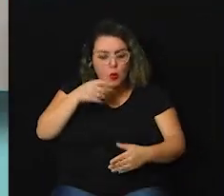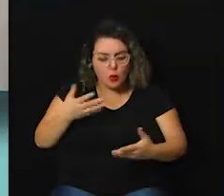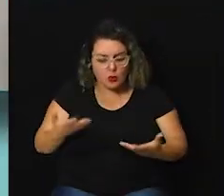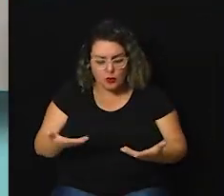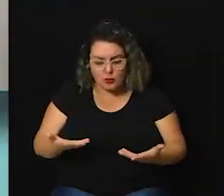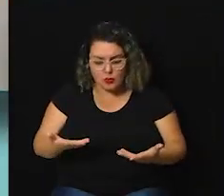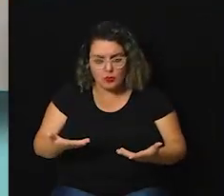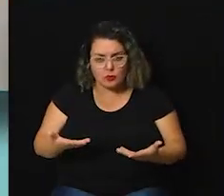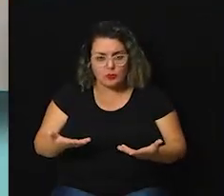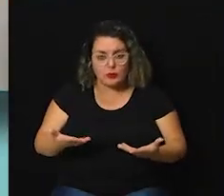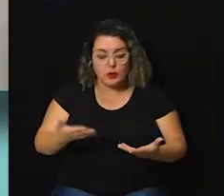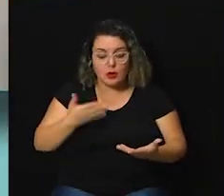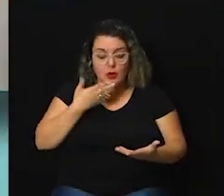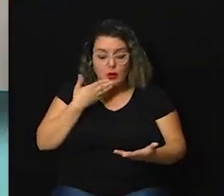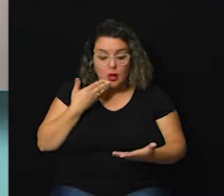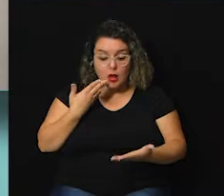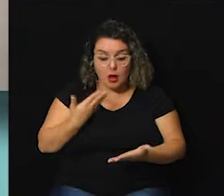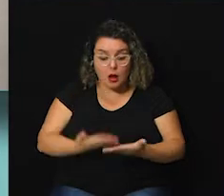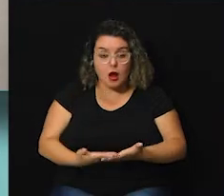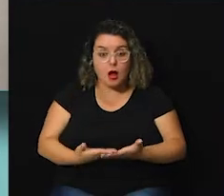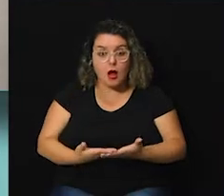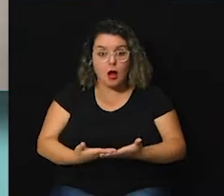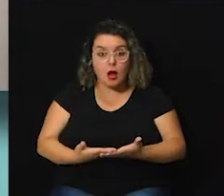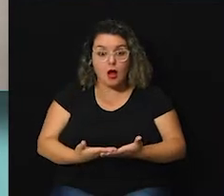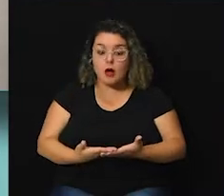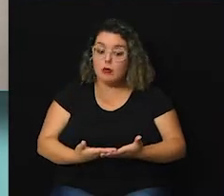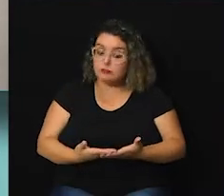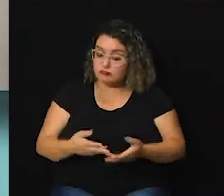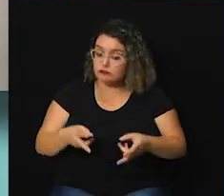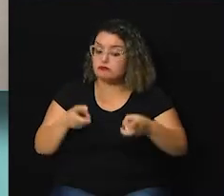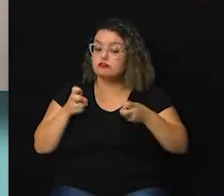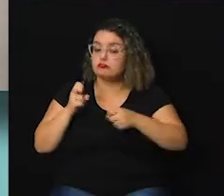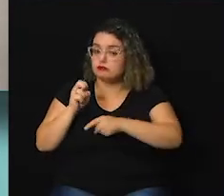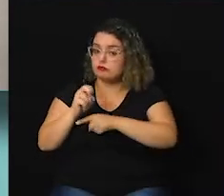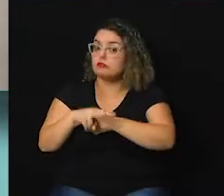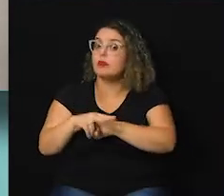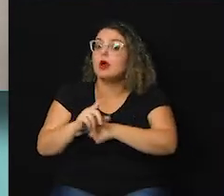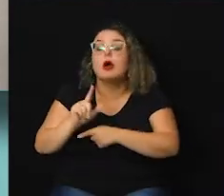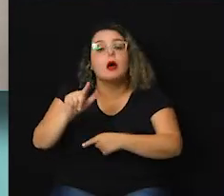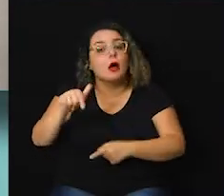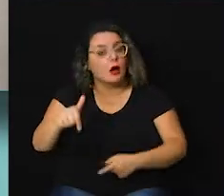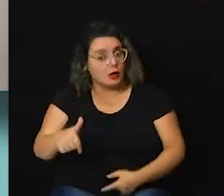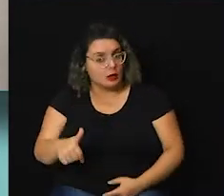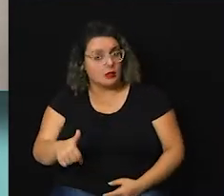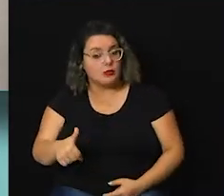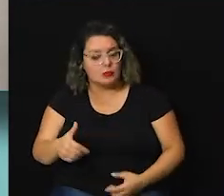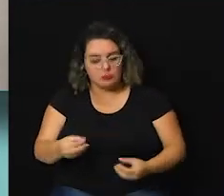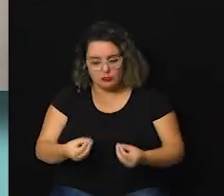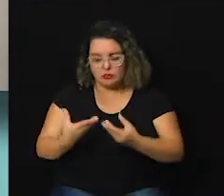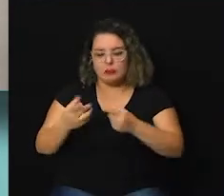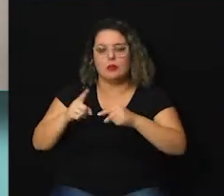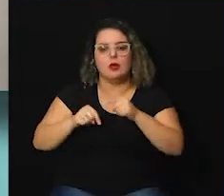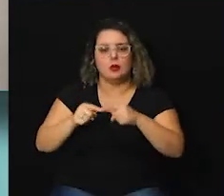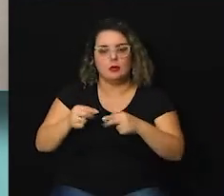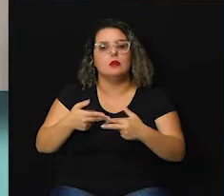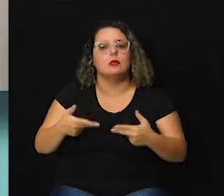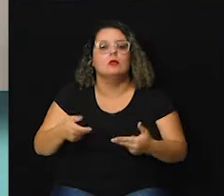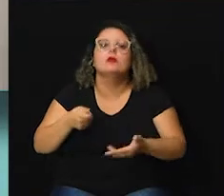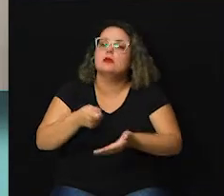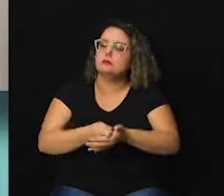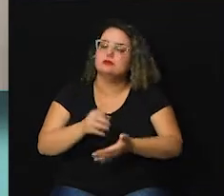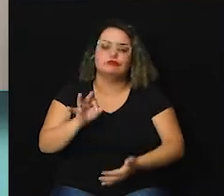nos despertou a questão de envenenamento, e posteriormente, com o envio desse material,